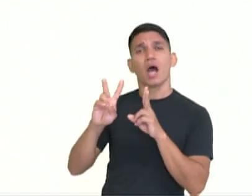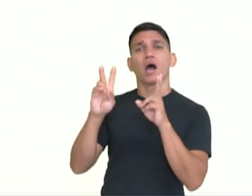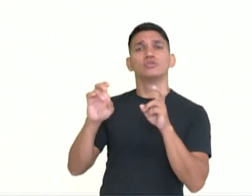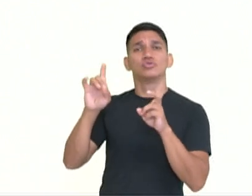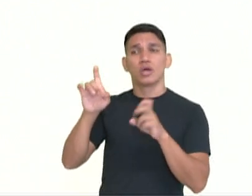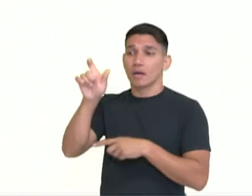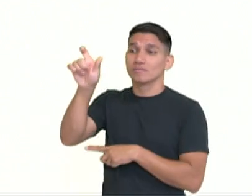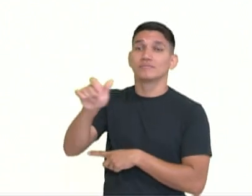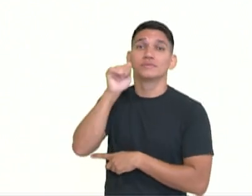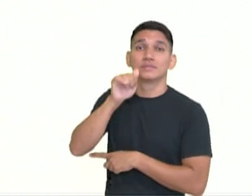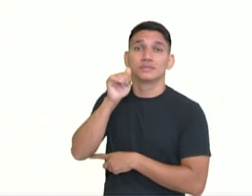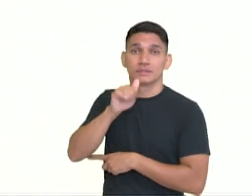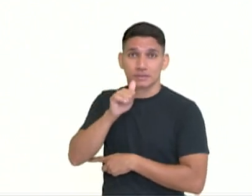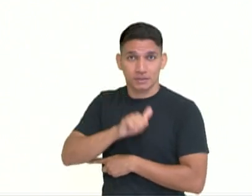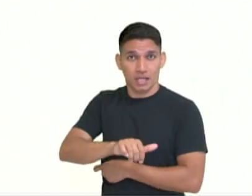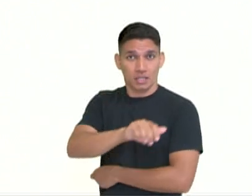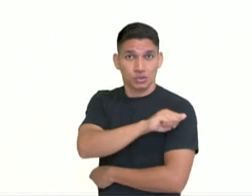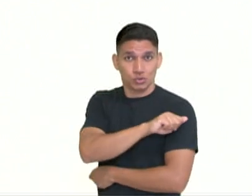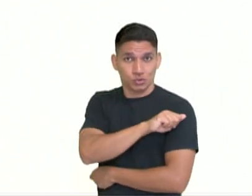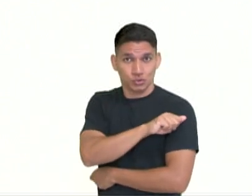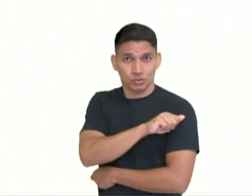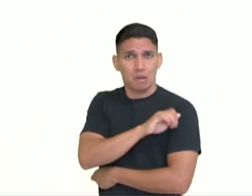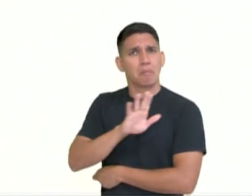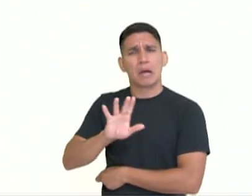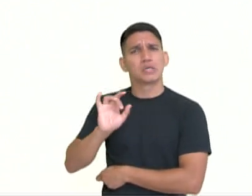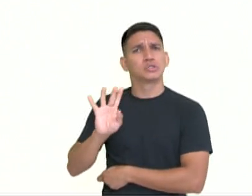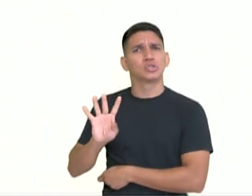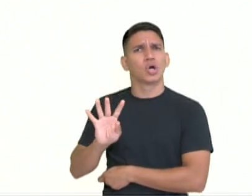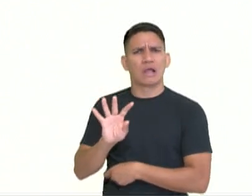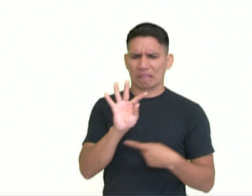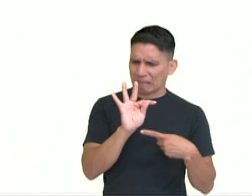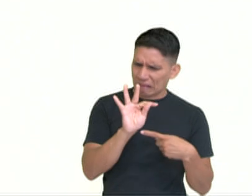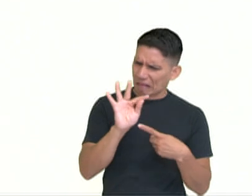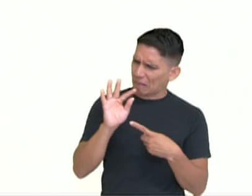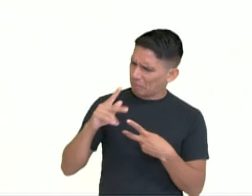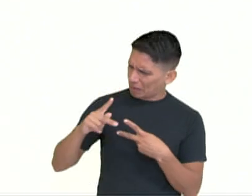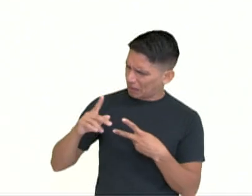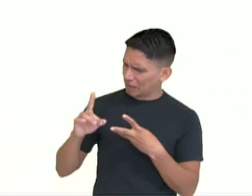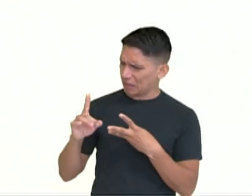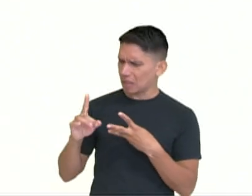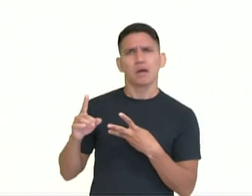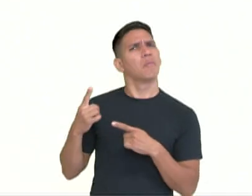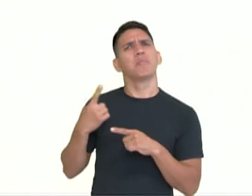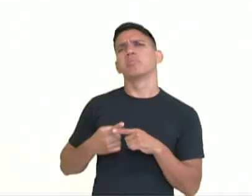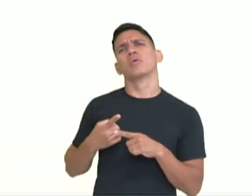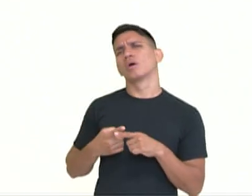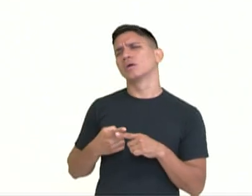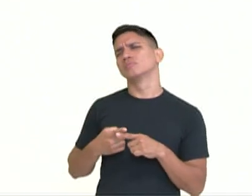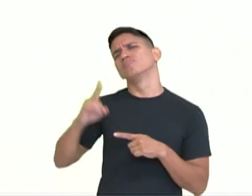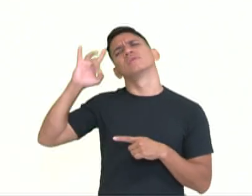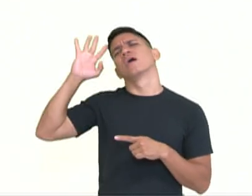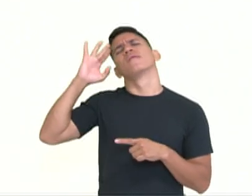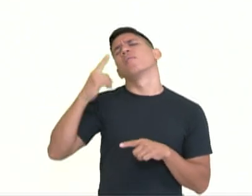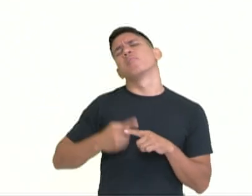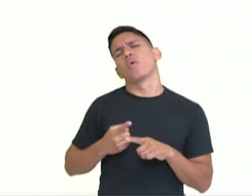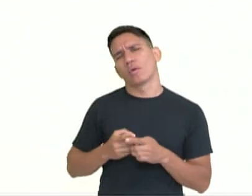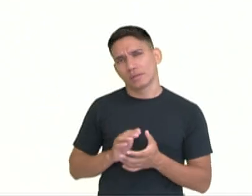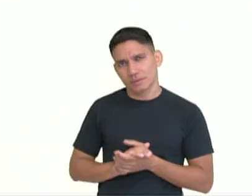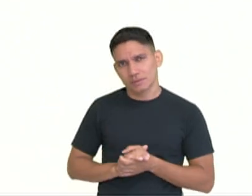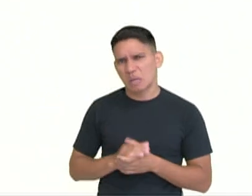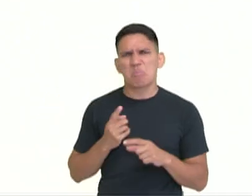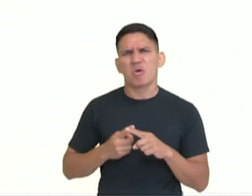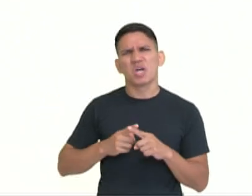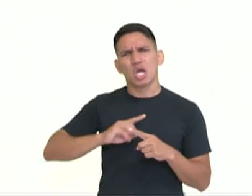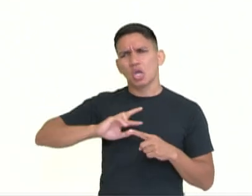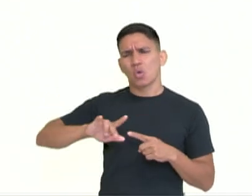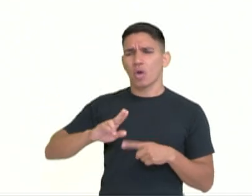uma estudante, porém foram colocadas somente suas iniciais. Por quê? Reflita um pouquinho, por que será que não